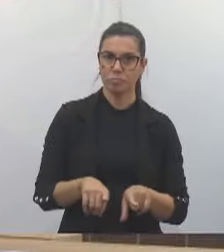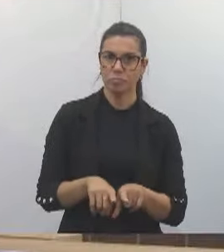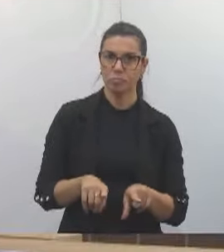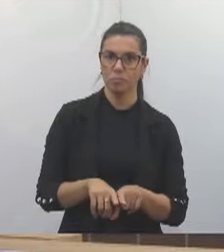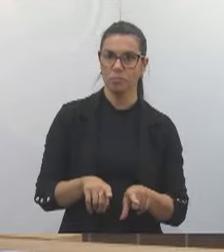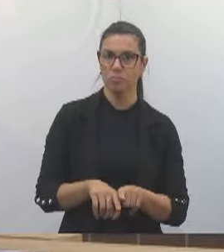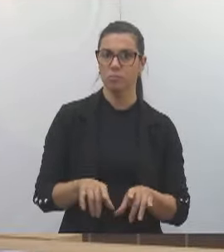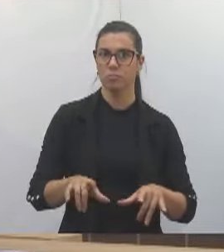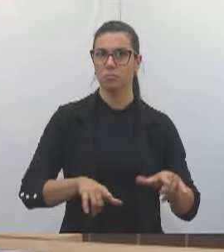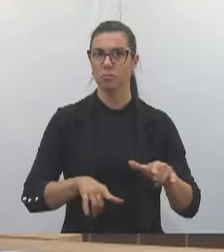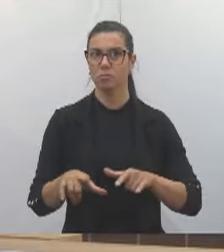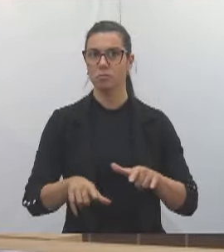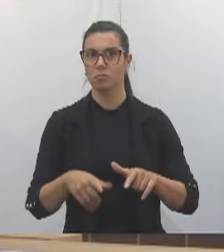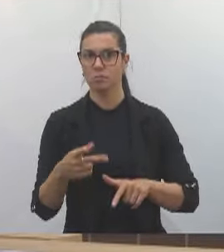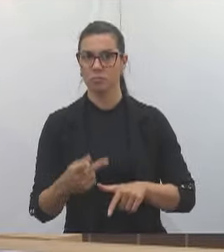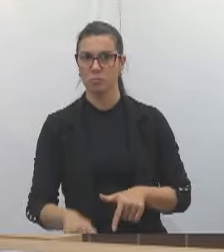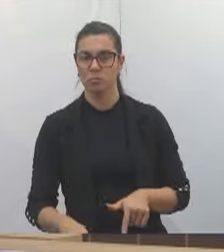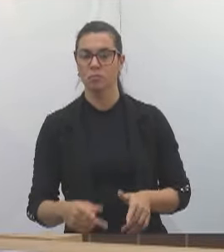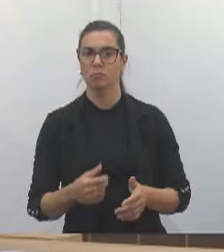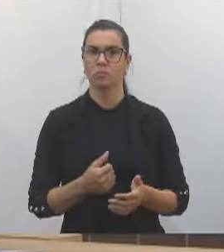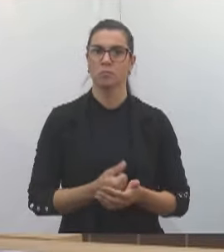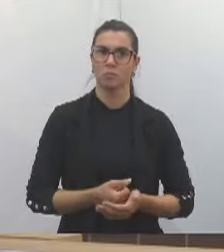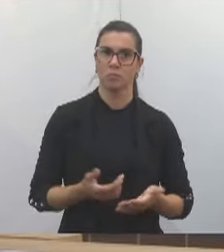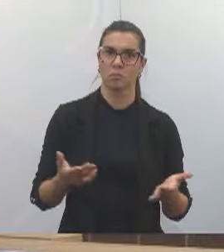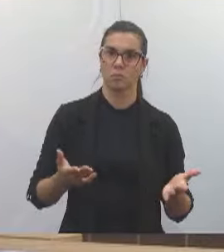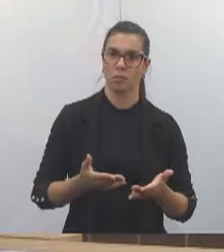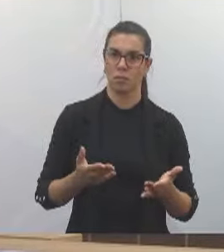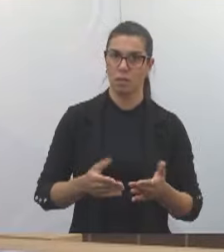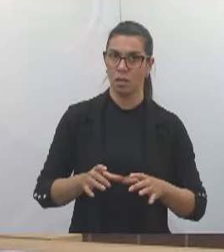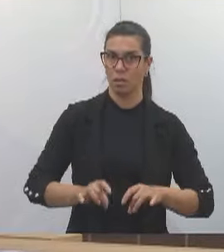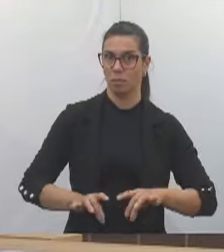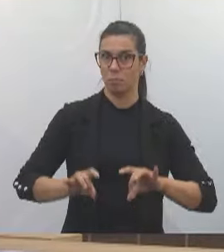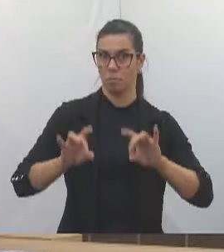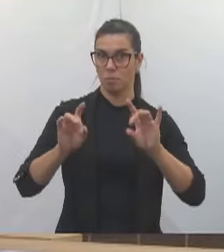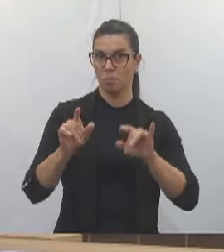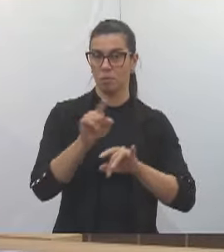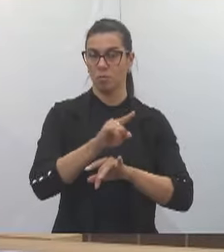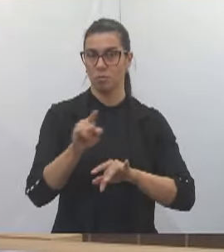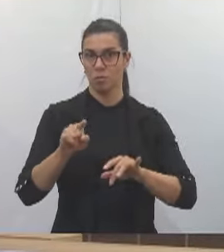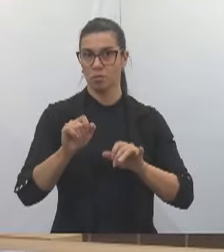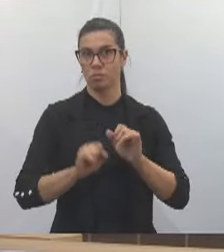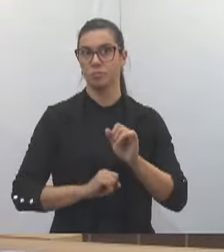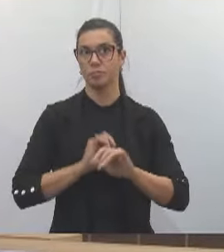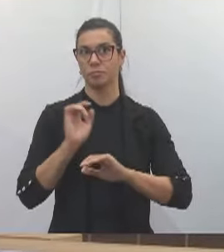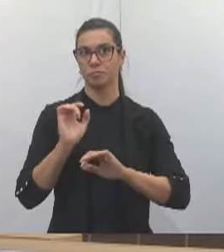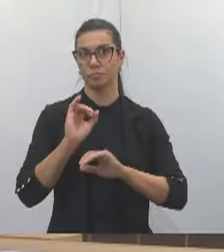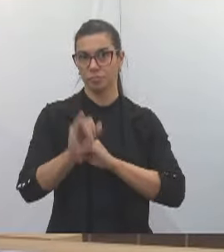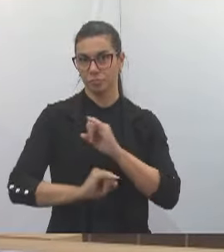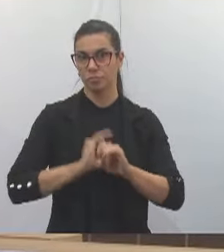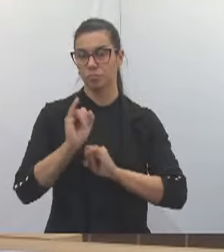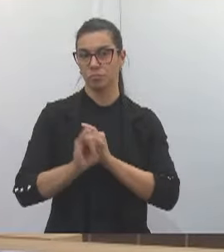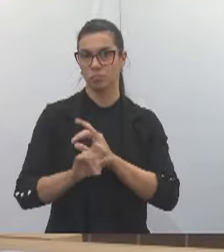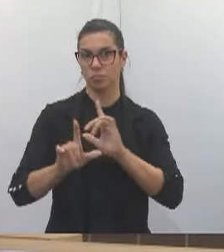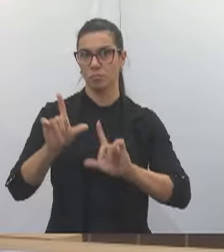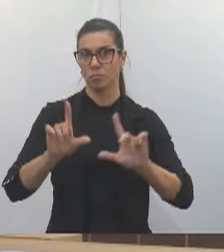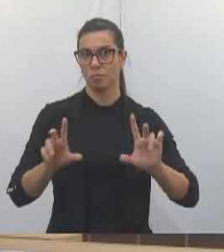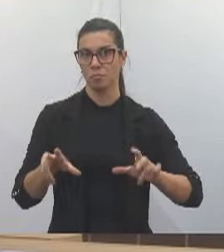os funcionários, cumprimentar especialmente você que nos acompanha pela internet, pela TV